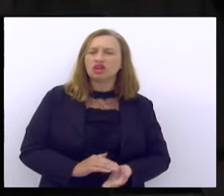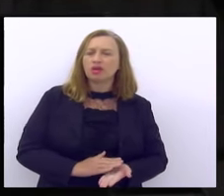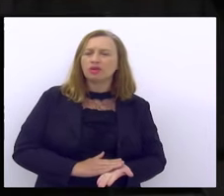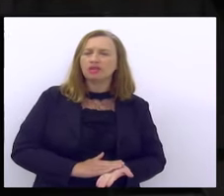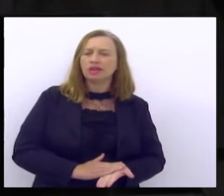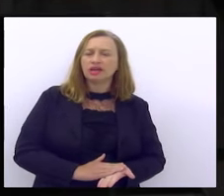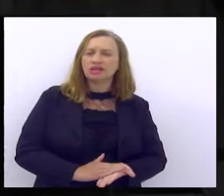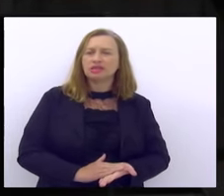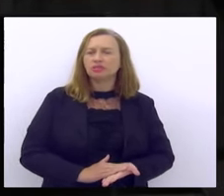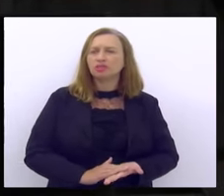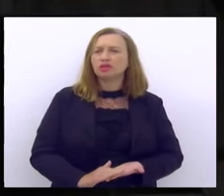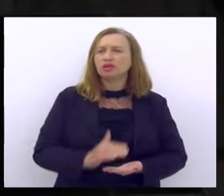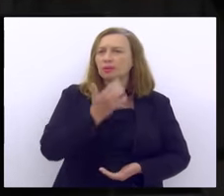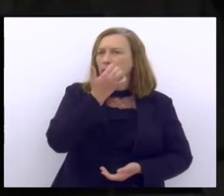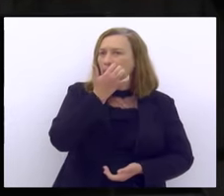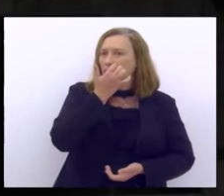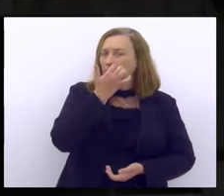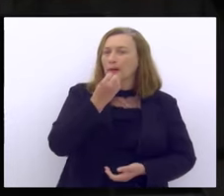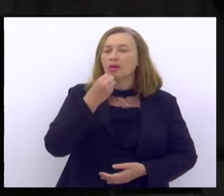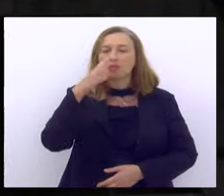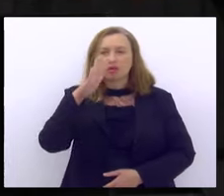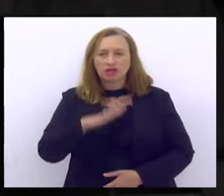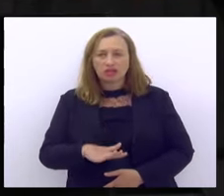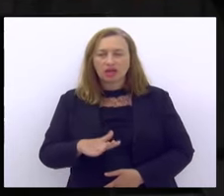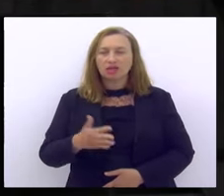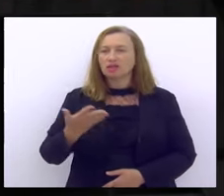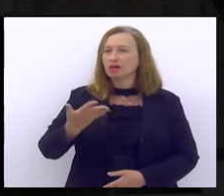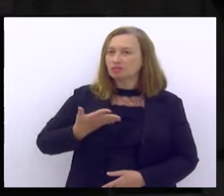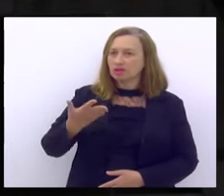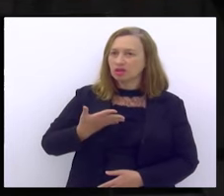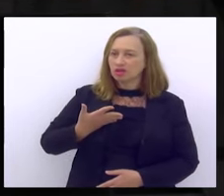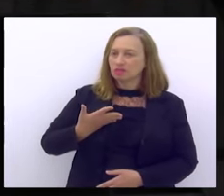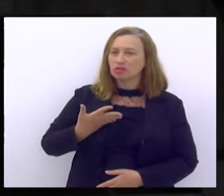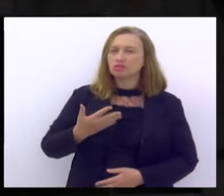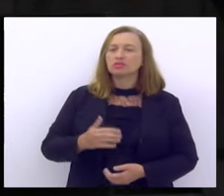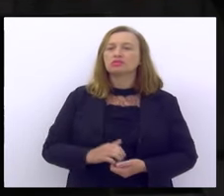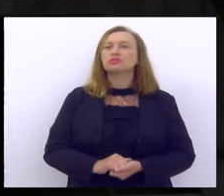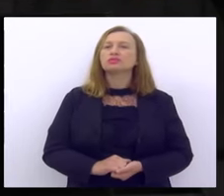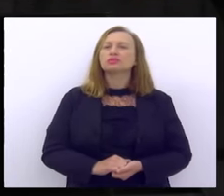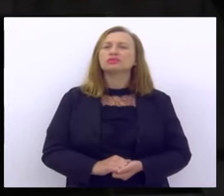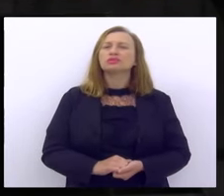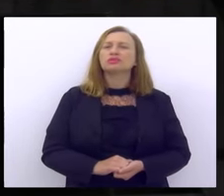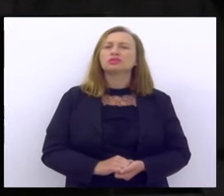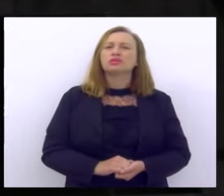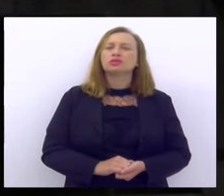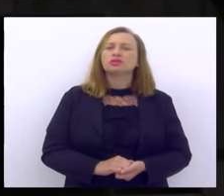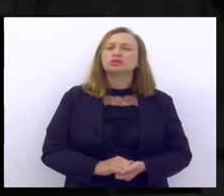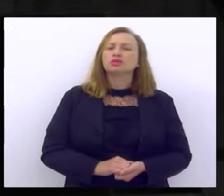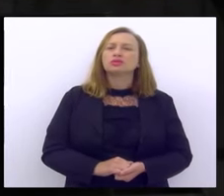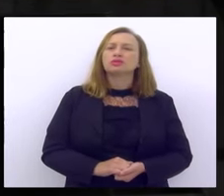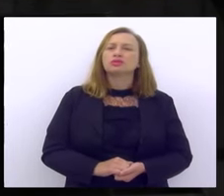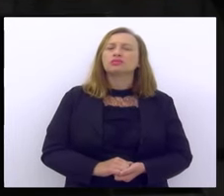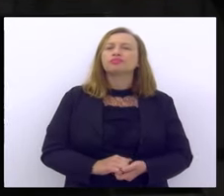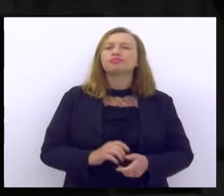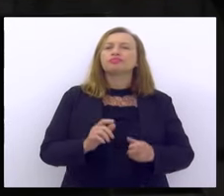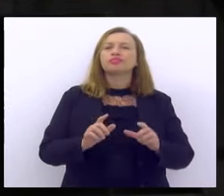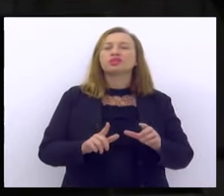Boa tarde, presidente, nobres colegas parlamentares, público presente e quem nos assiste pela TV